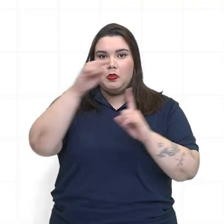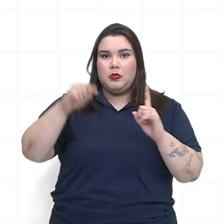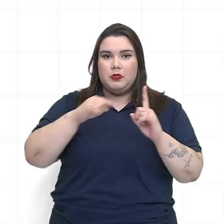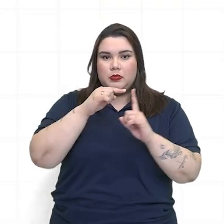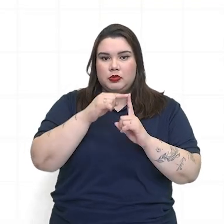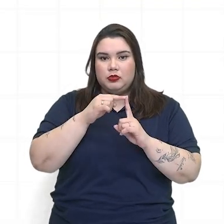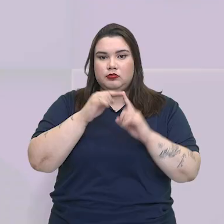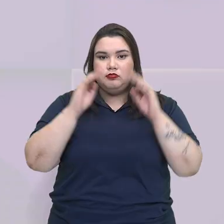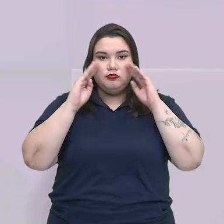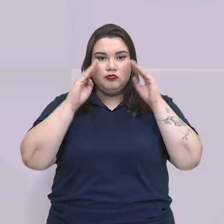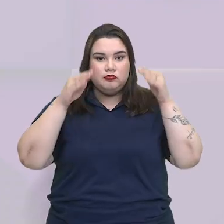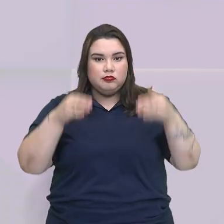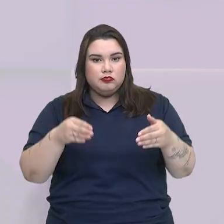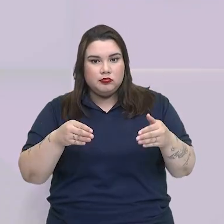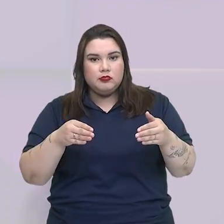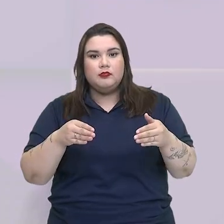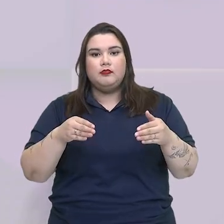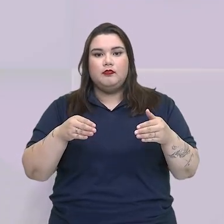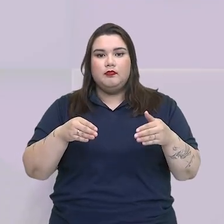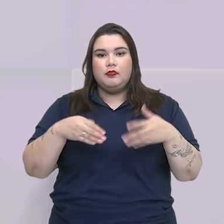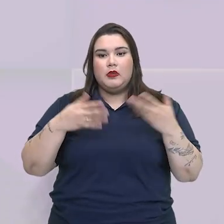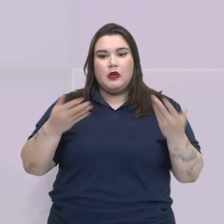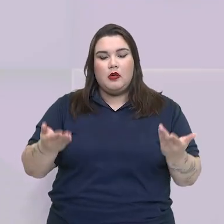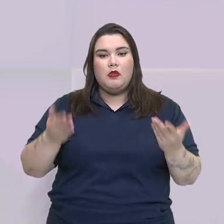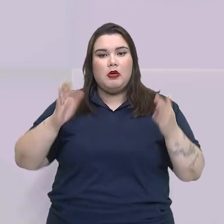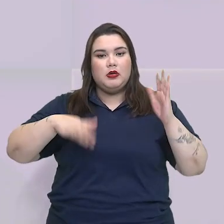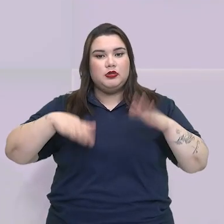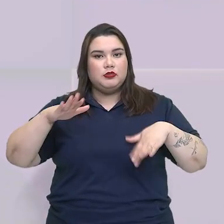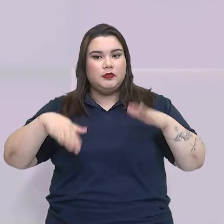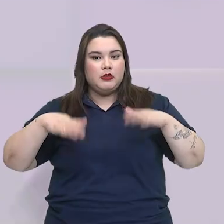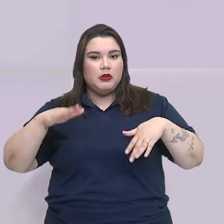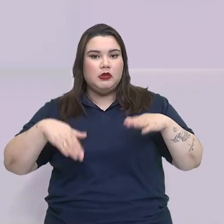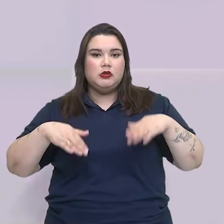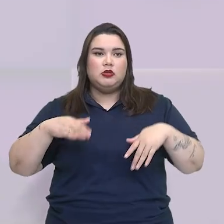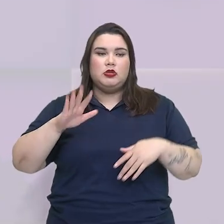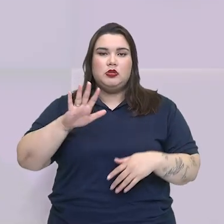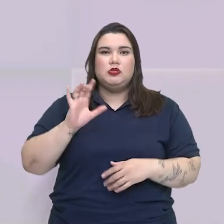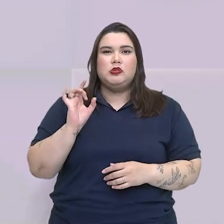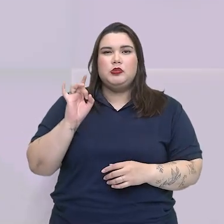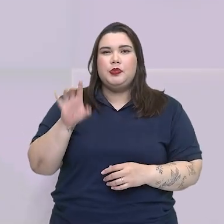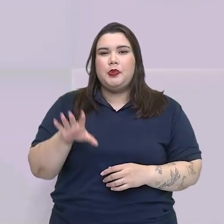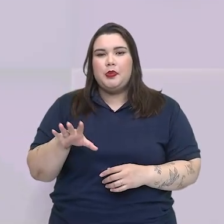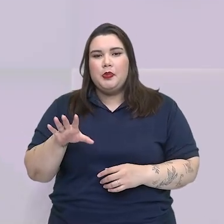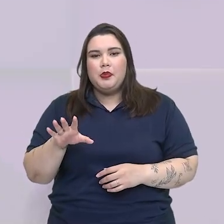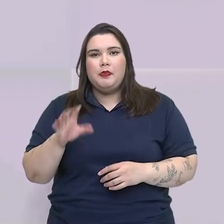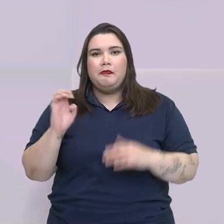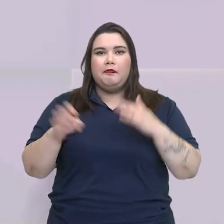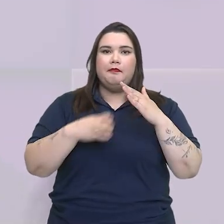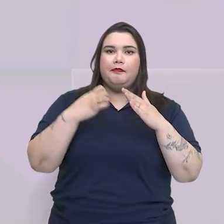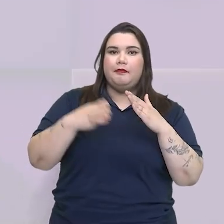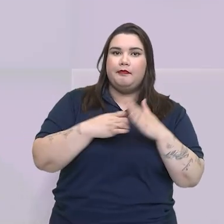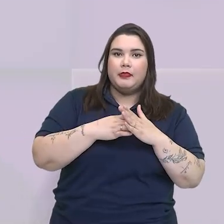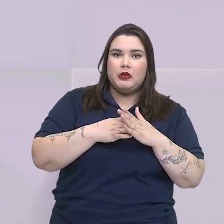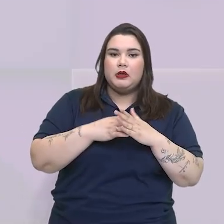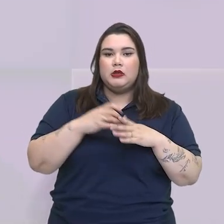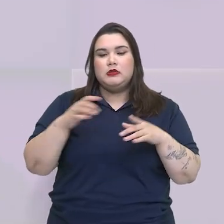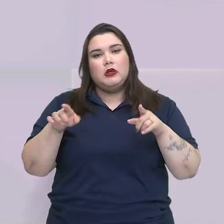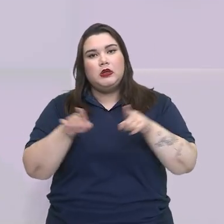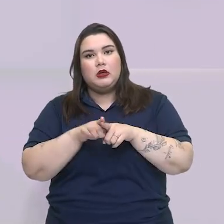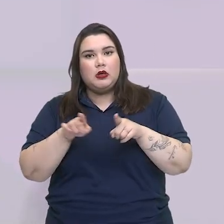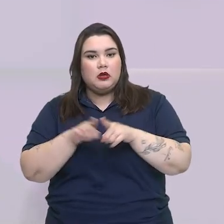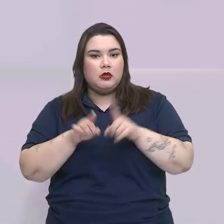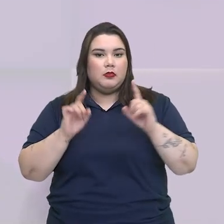objetiva, concisa, muitas das vezes, não só em empresas, como